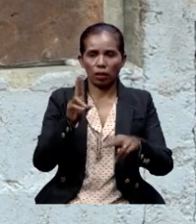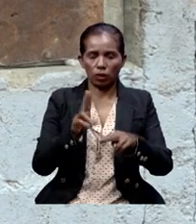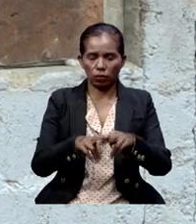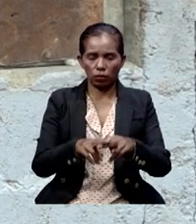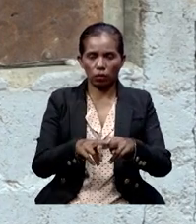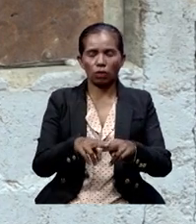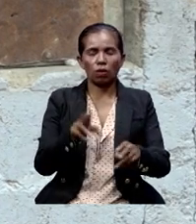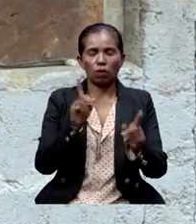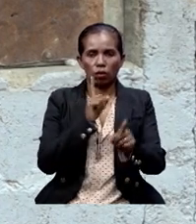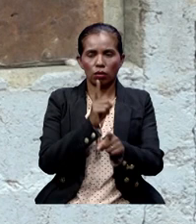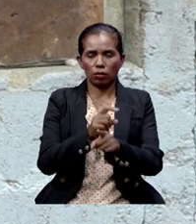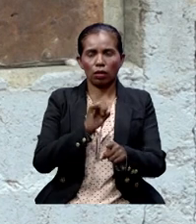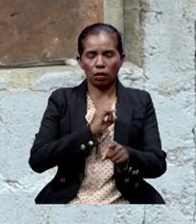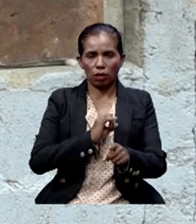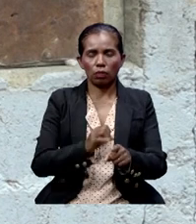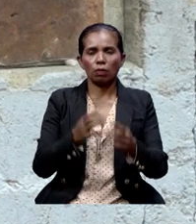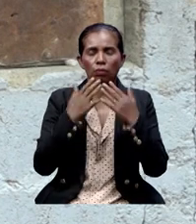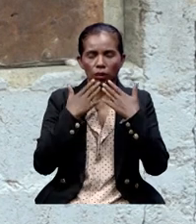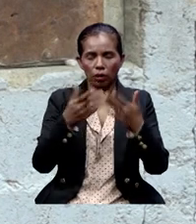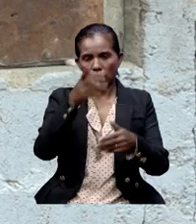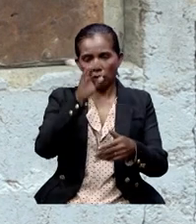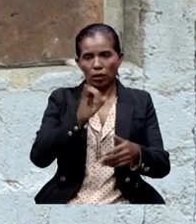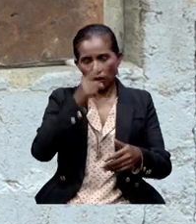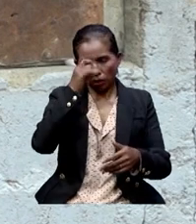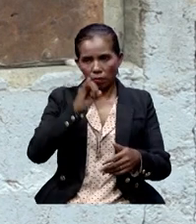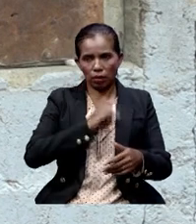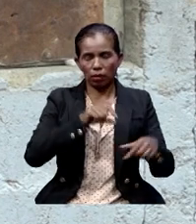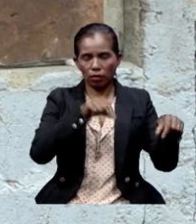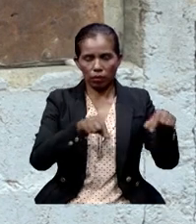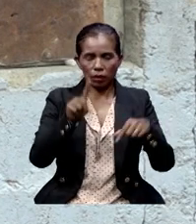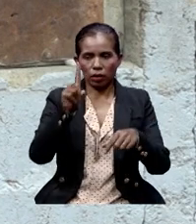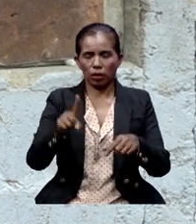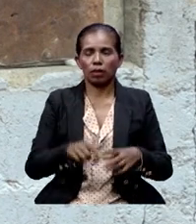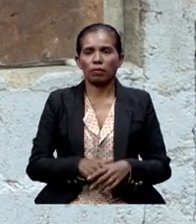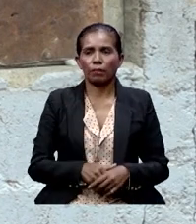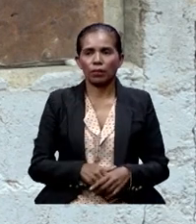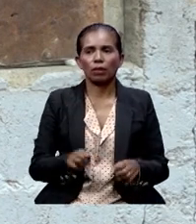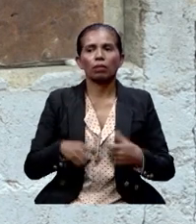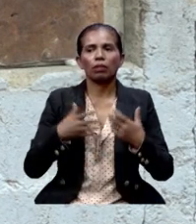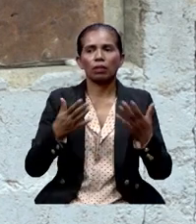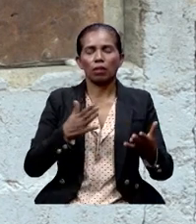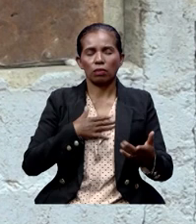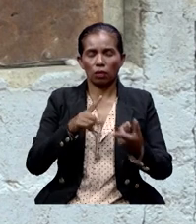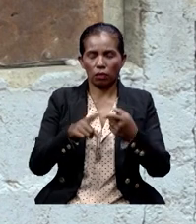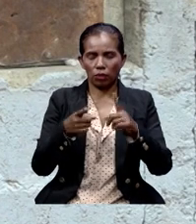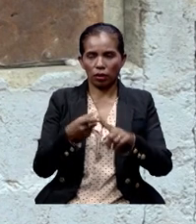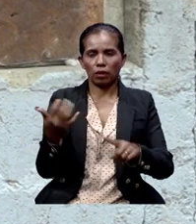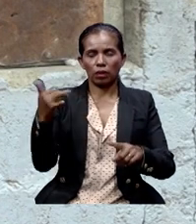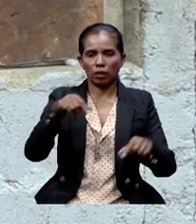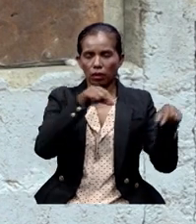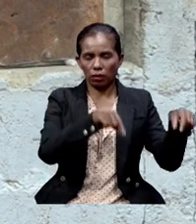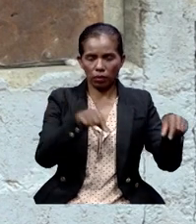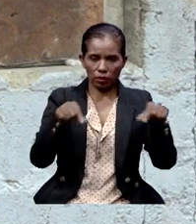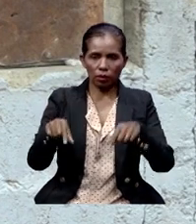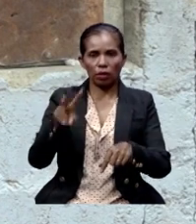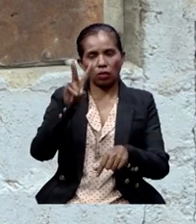los how agradece ba maromak tamba how bel hetan deficiency de det mas kut o insa ho hane maluk sir ni bemak deficiency